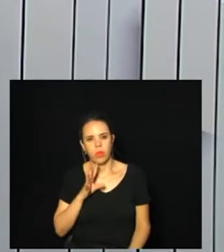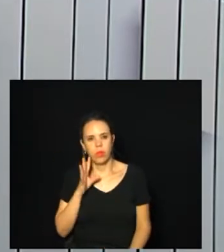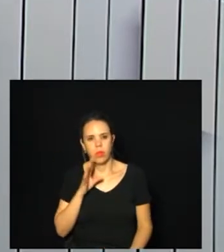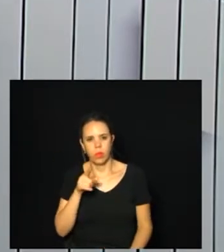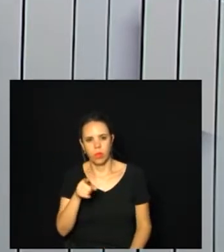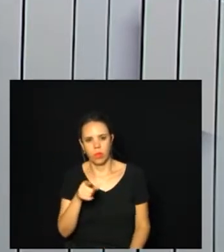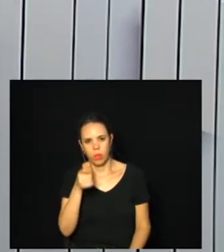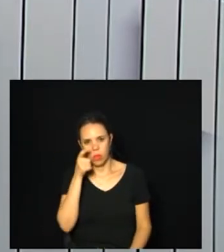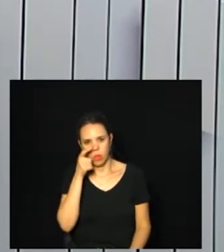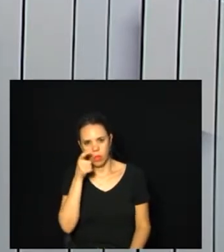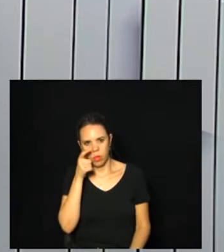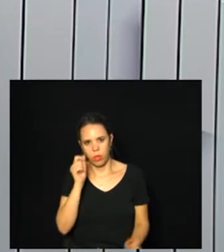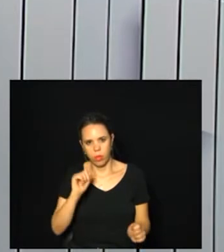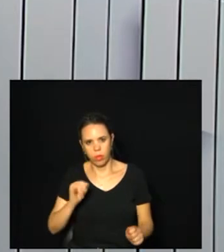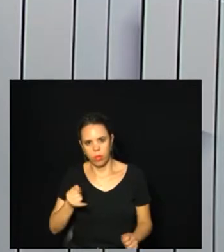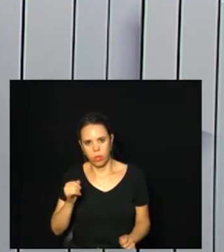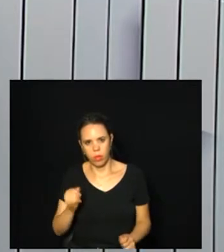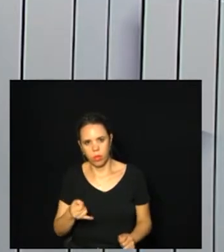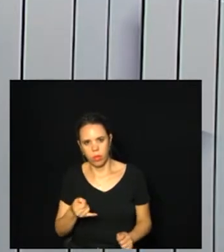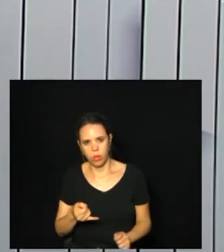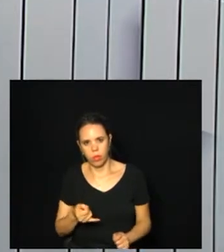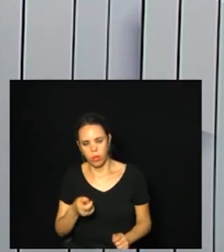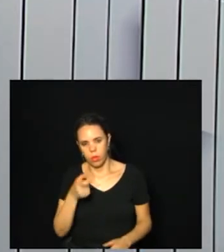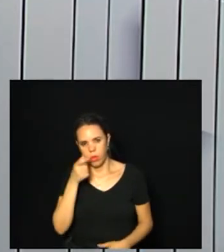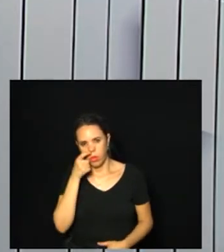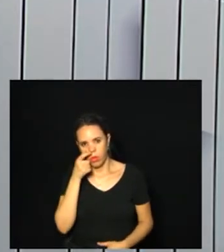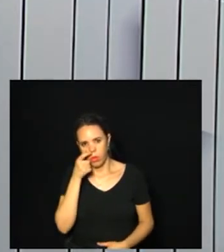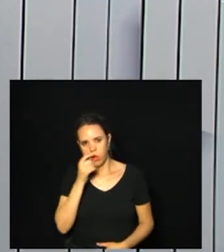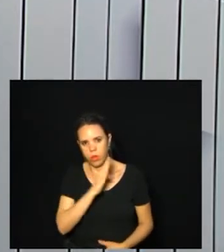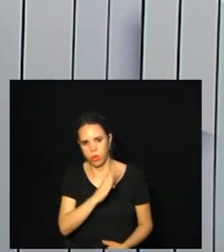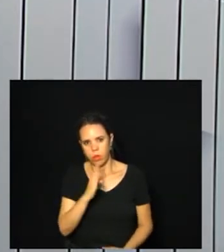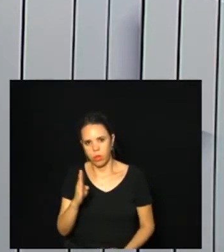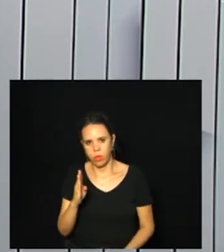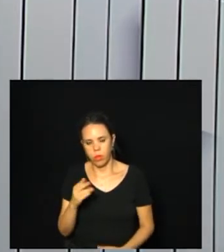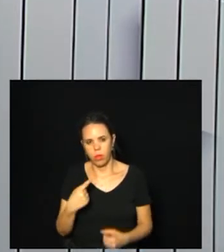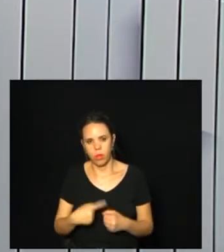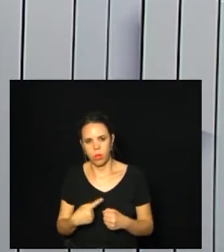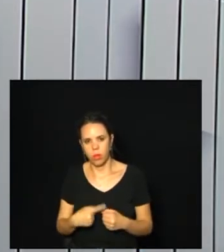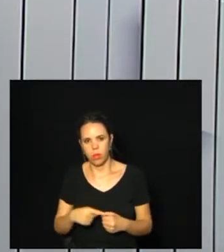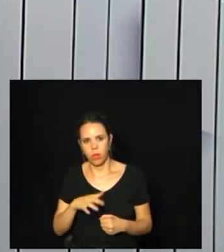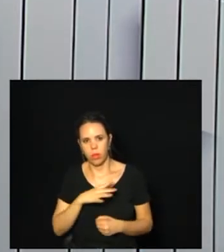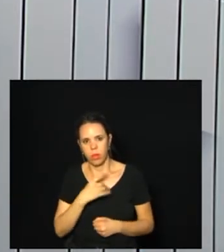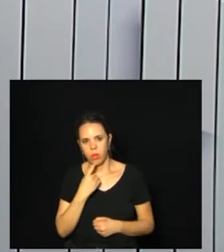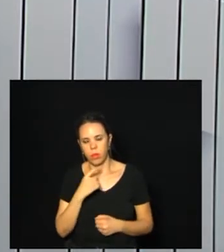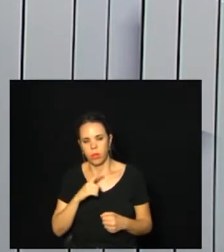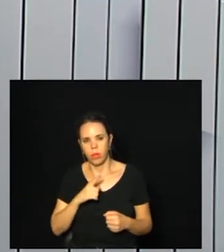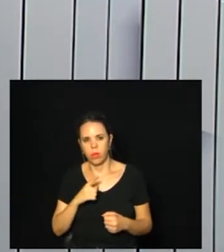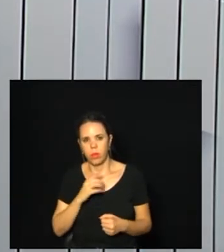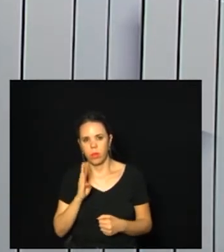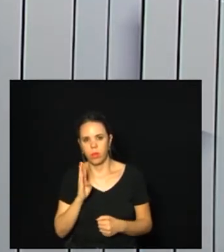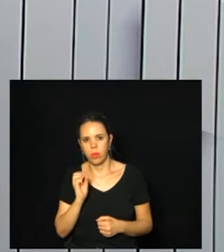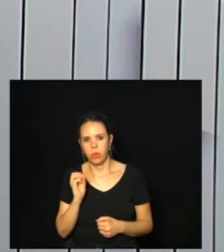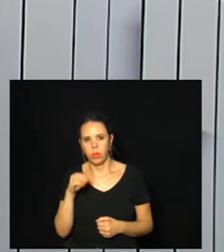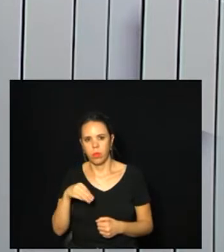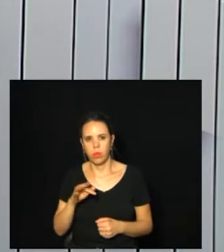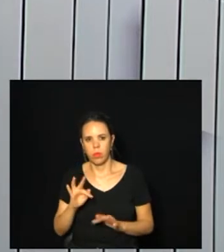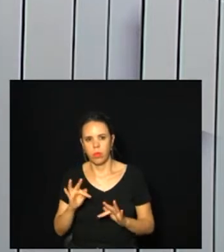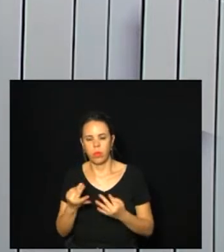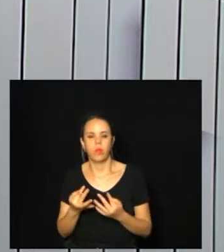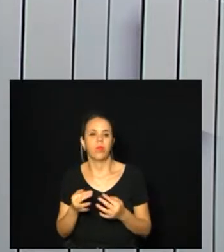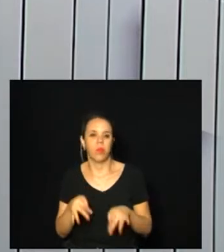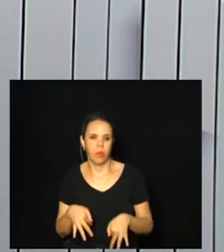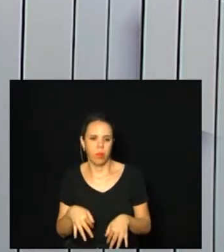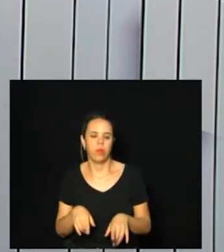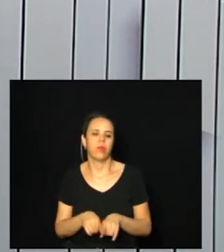você que está nos acompanhando, aproveite então. Você viu aí, Biblioteca Municipal Tem esta do Bonfim, porque o Meu Bairro na TV, hoje